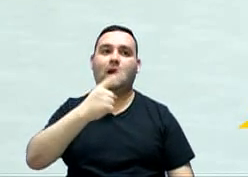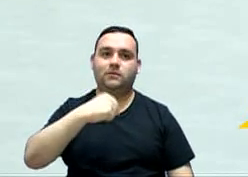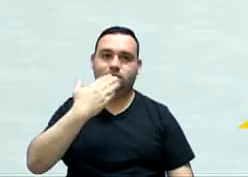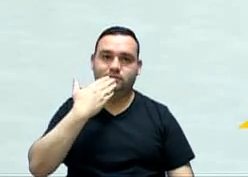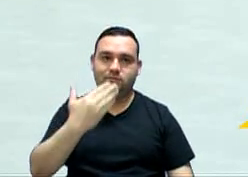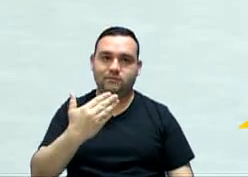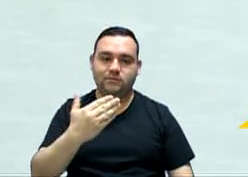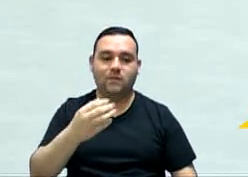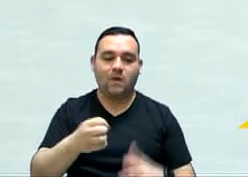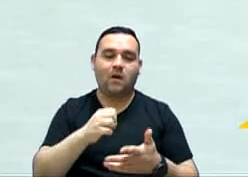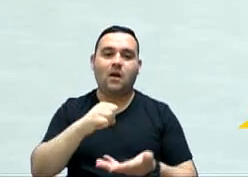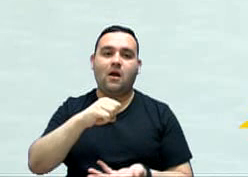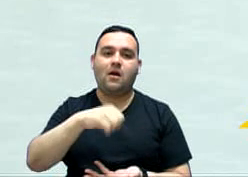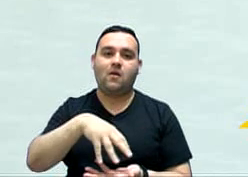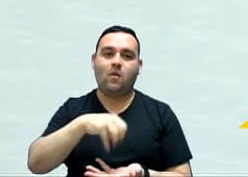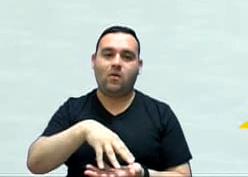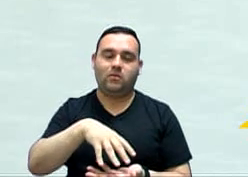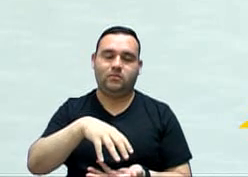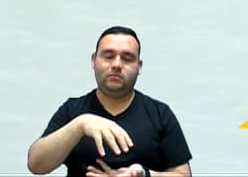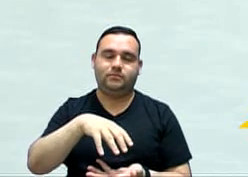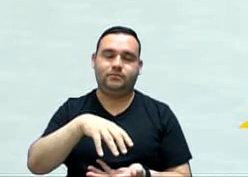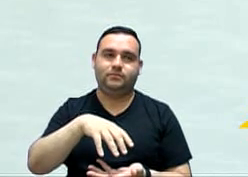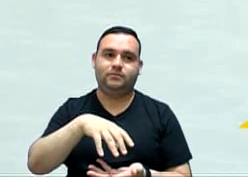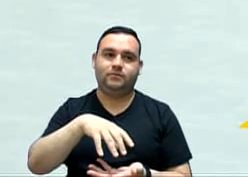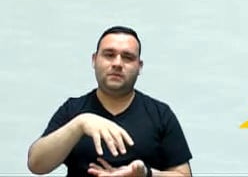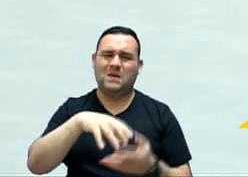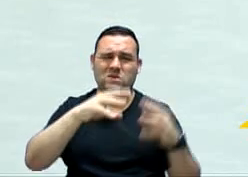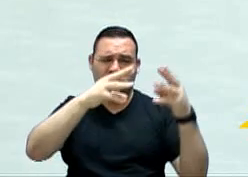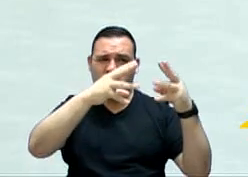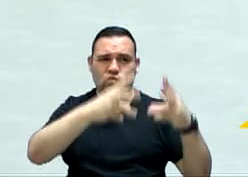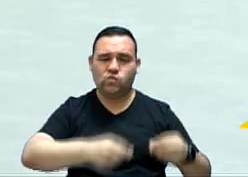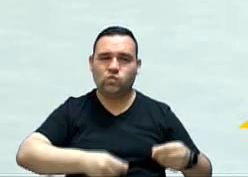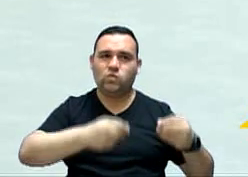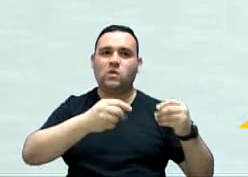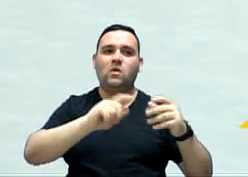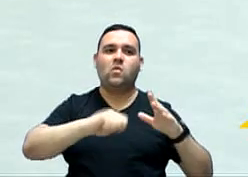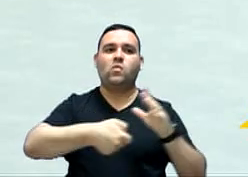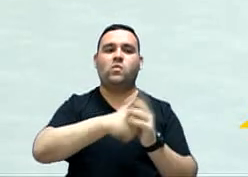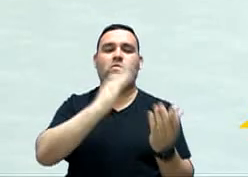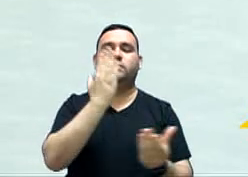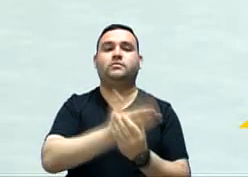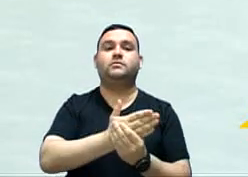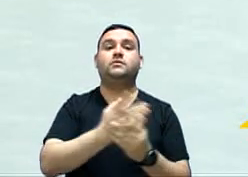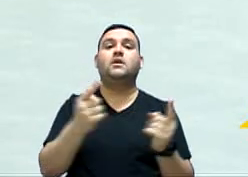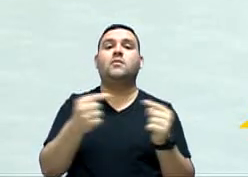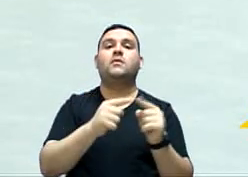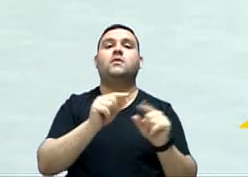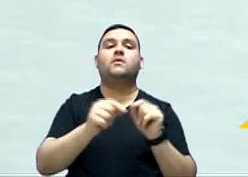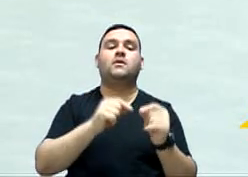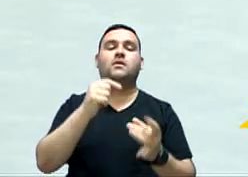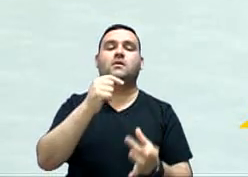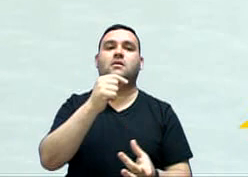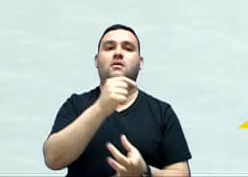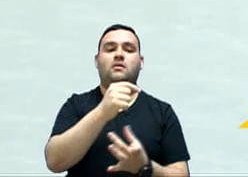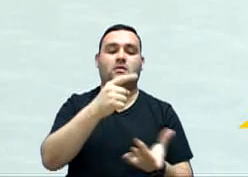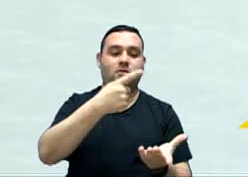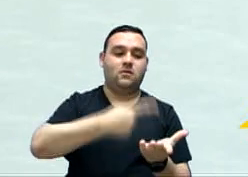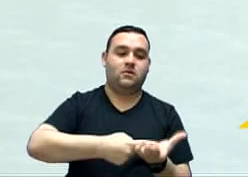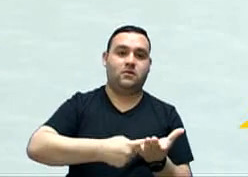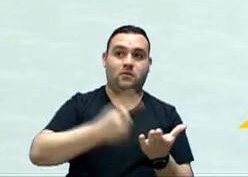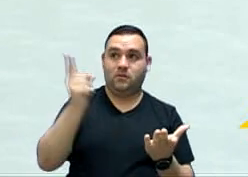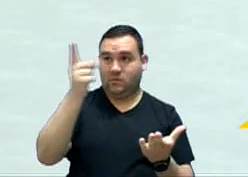pedindo a cópia na íntegra do processo administrativo referente ao convênio entre